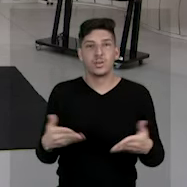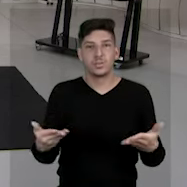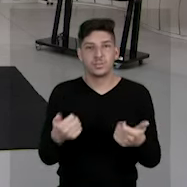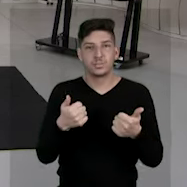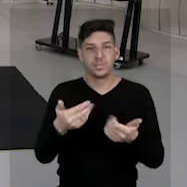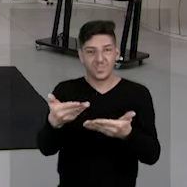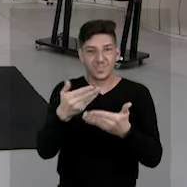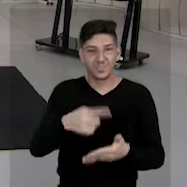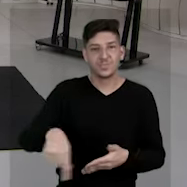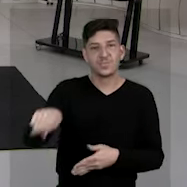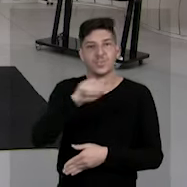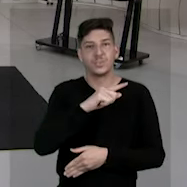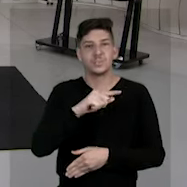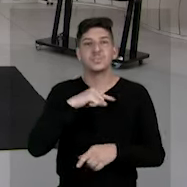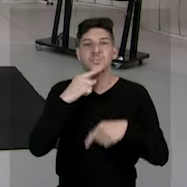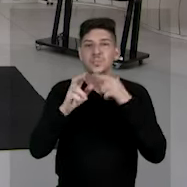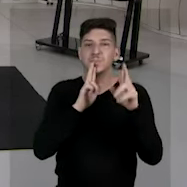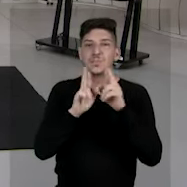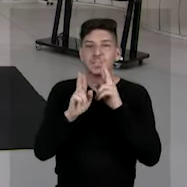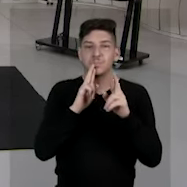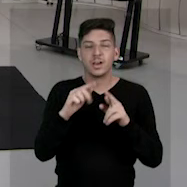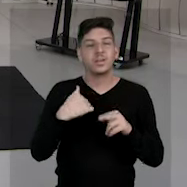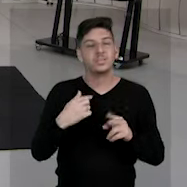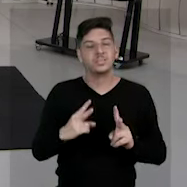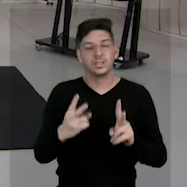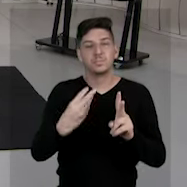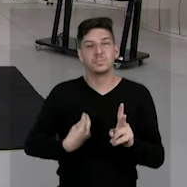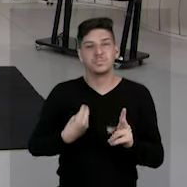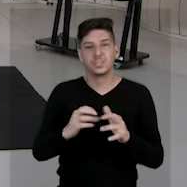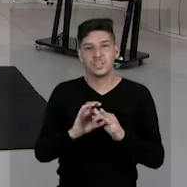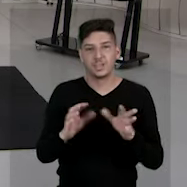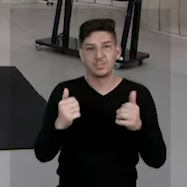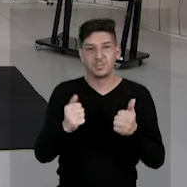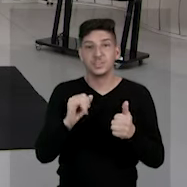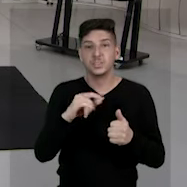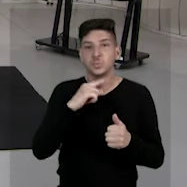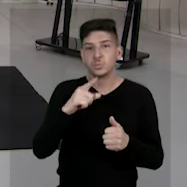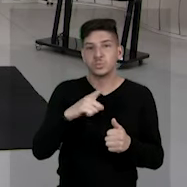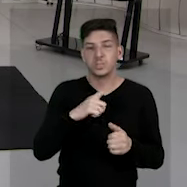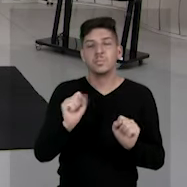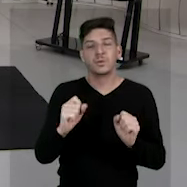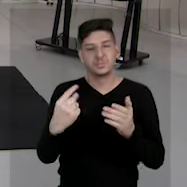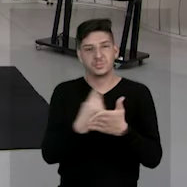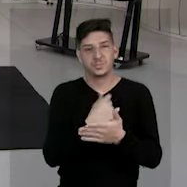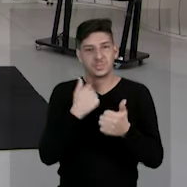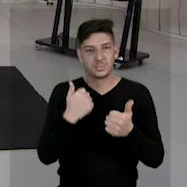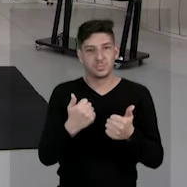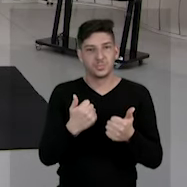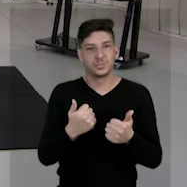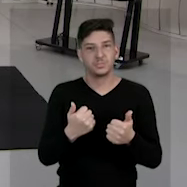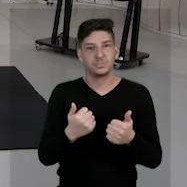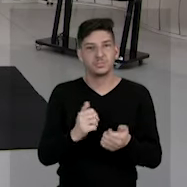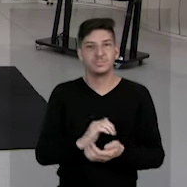convido vocês para tirar dúvidas, estou sempre disponível, tragam suas perguntas para a gente conversar um pouquinho.